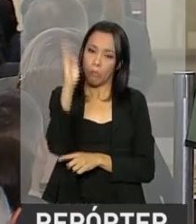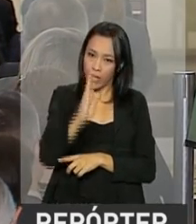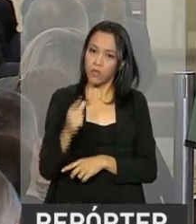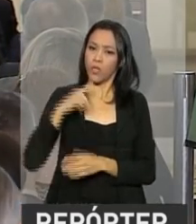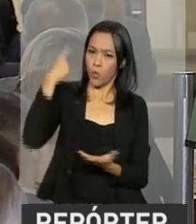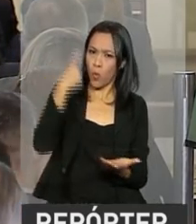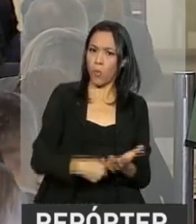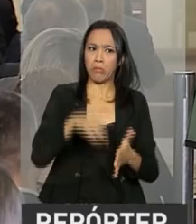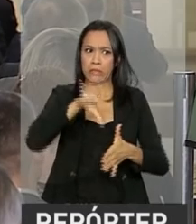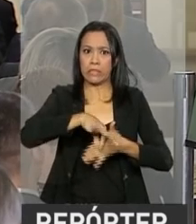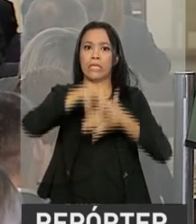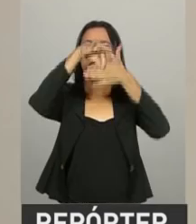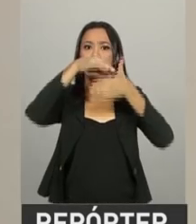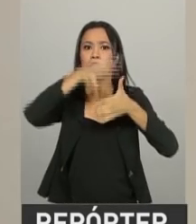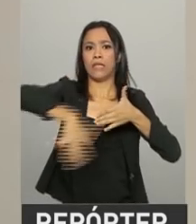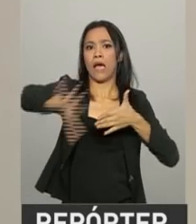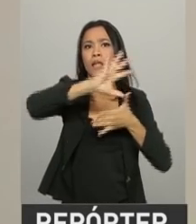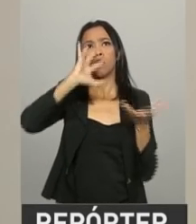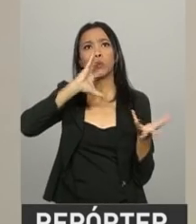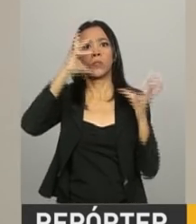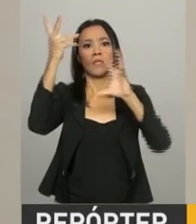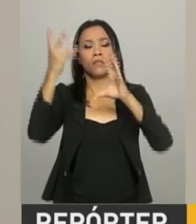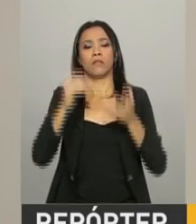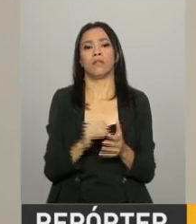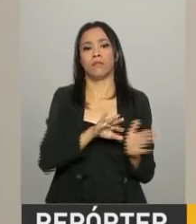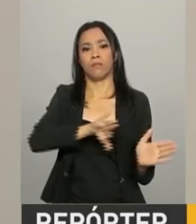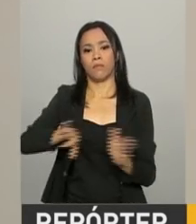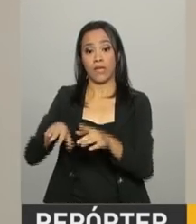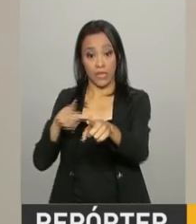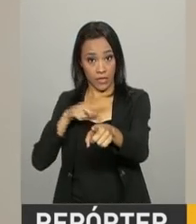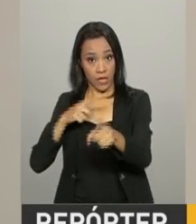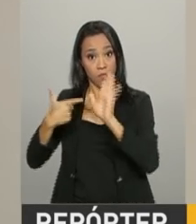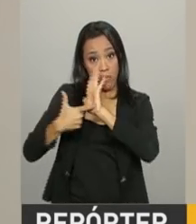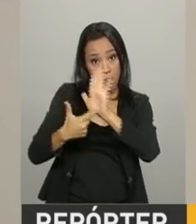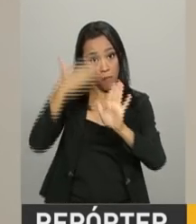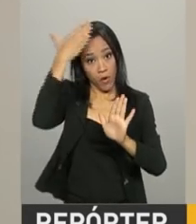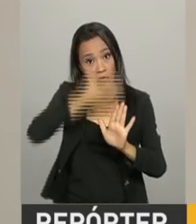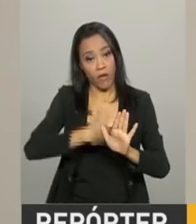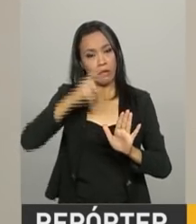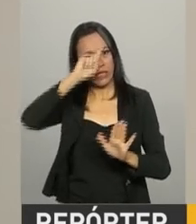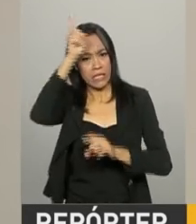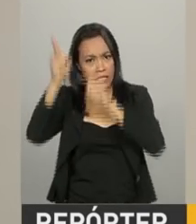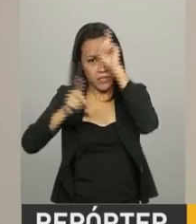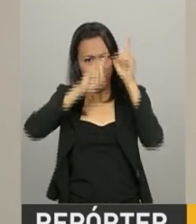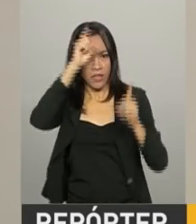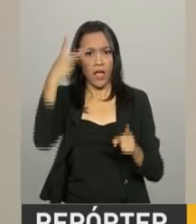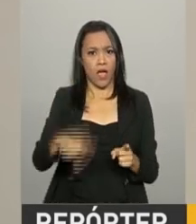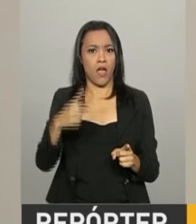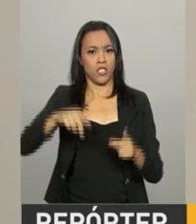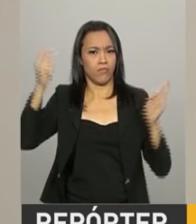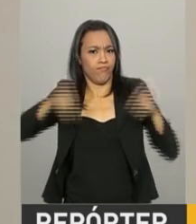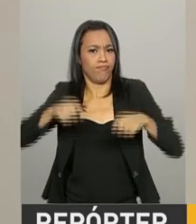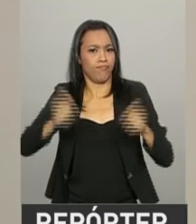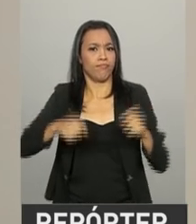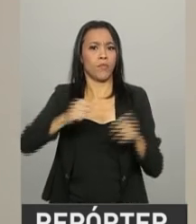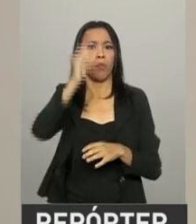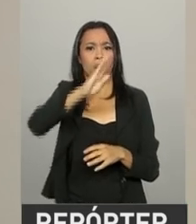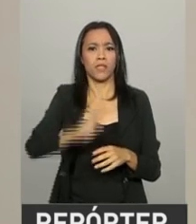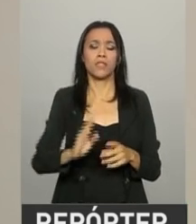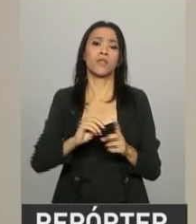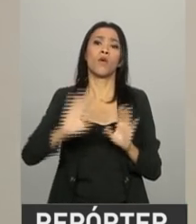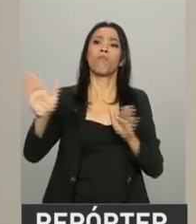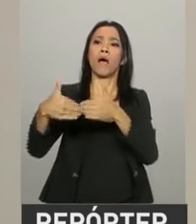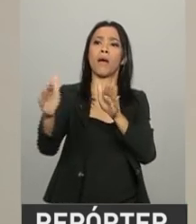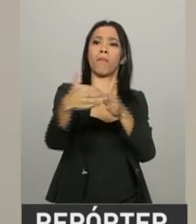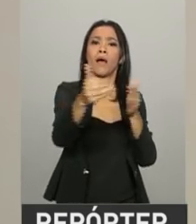nas questões sobre mudança do clima. Temos dado demonstrações de criatividade e de nossa capacidade de construir pontes entre